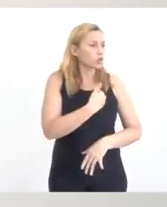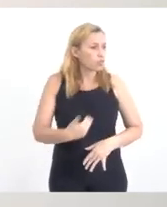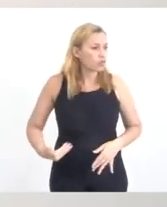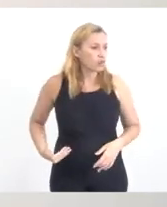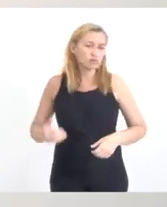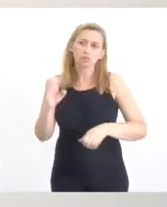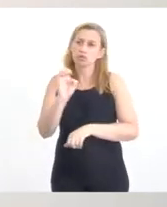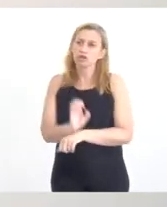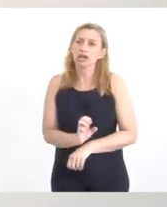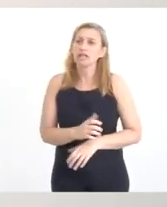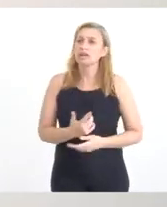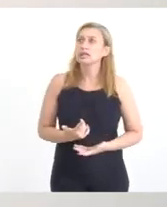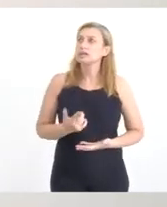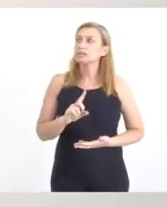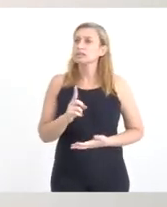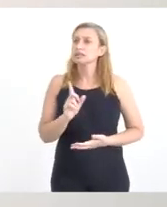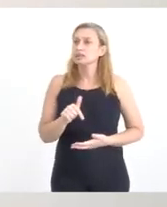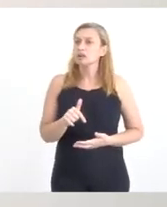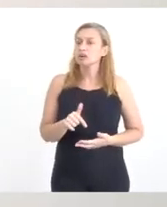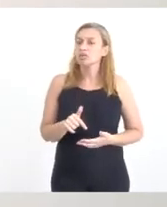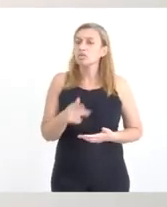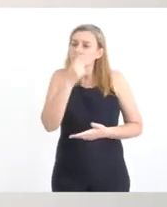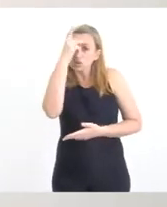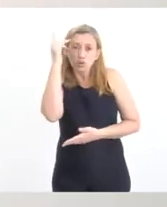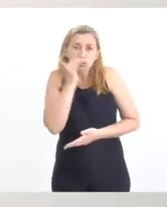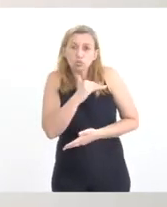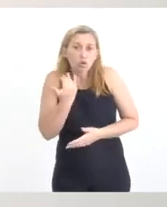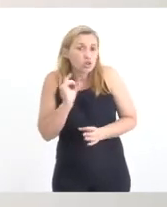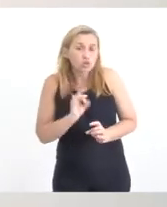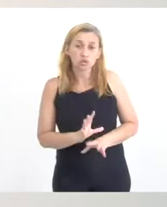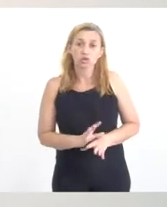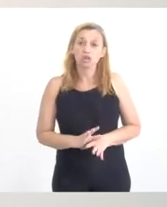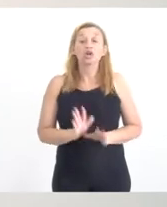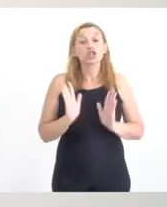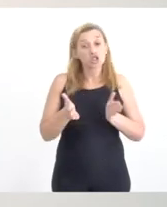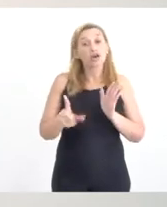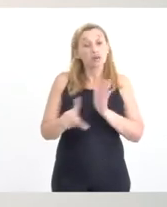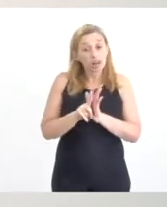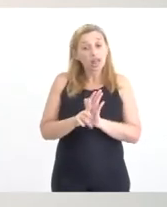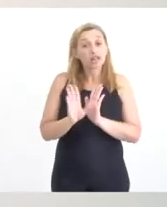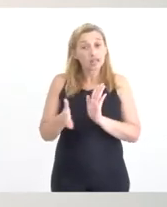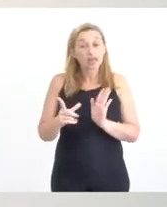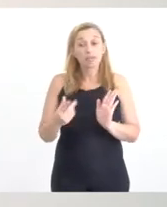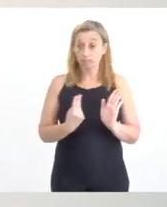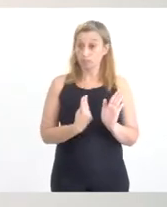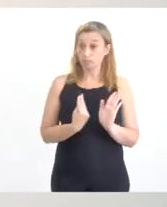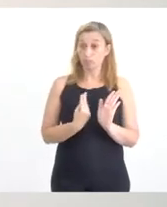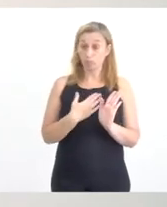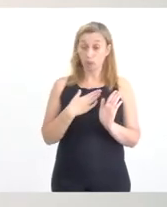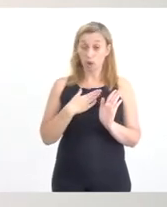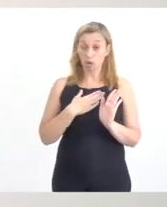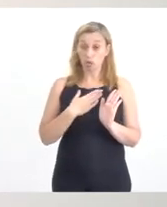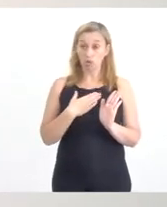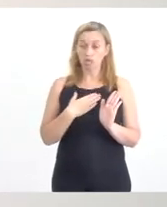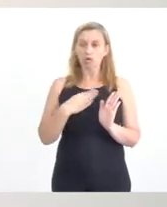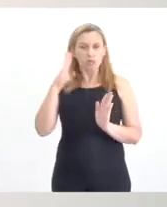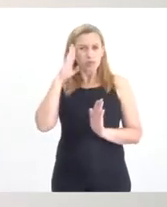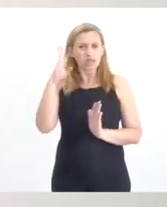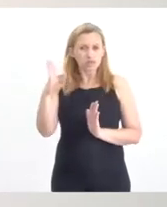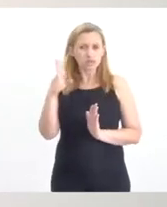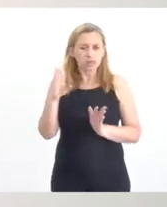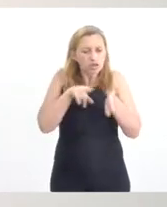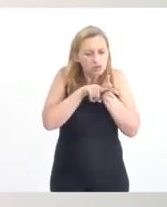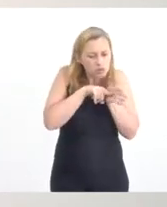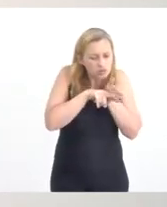estado se não se torna o letras mortas então a gente já tem o a lei de minha autoria que garantiu prioridade